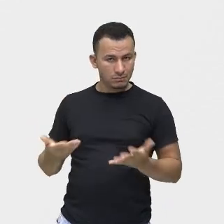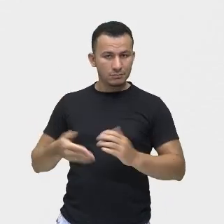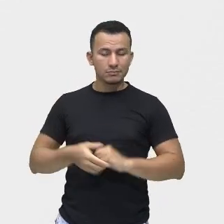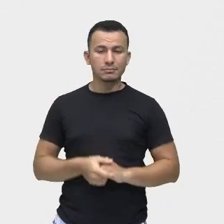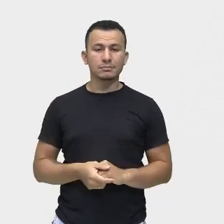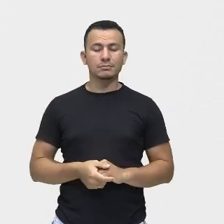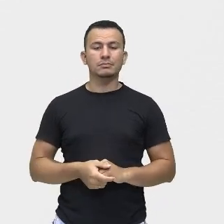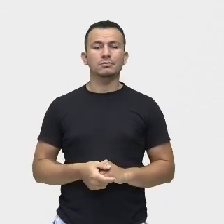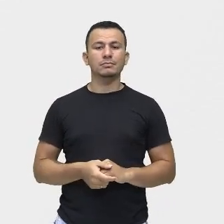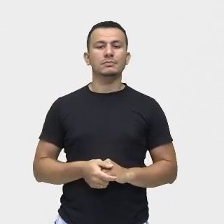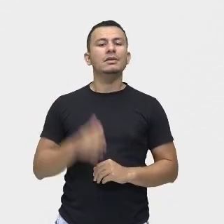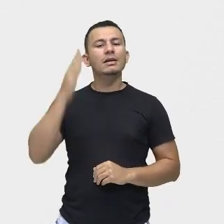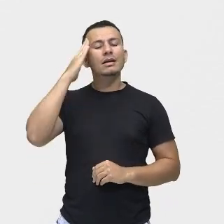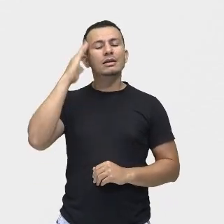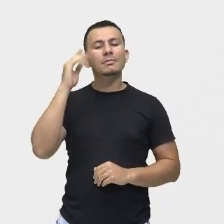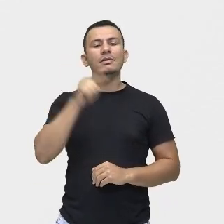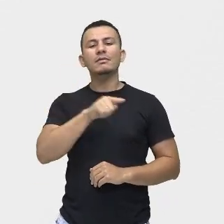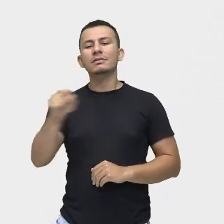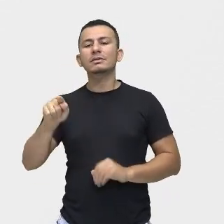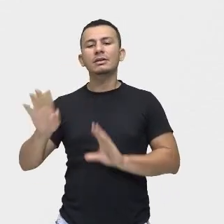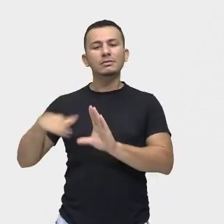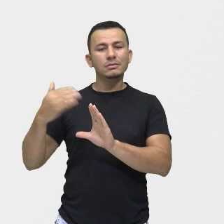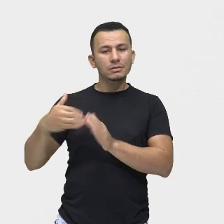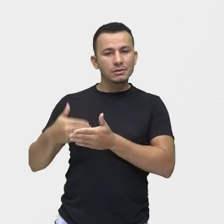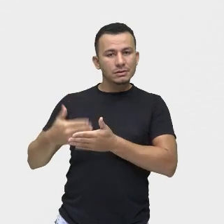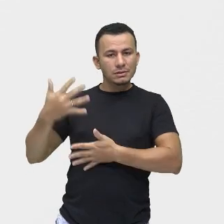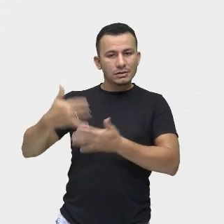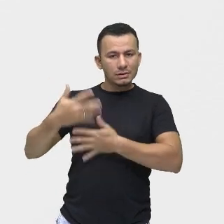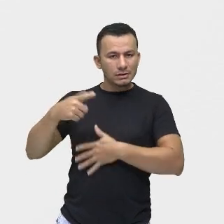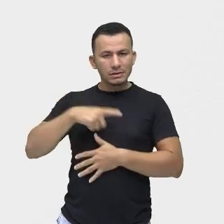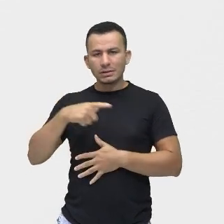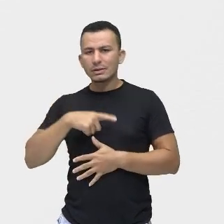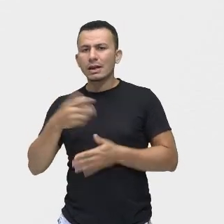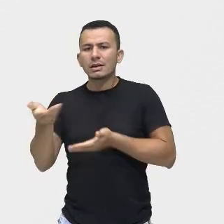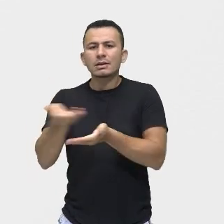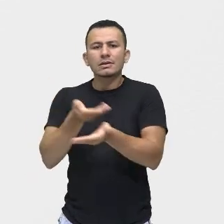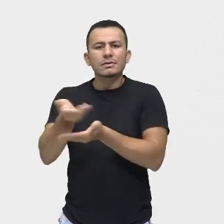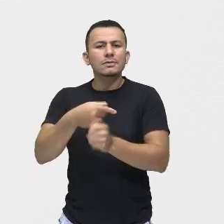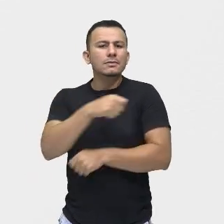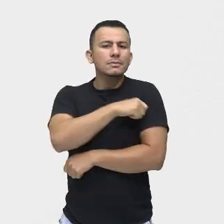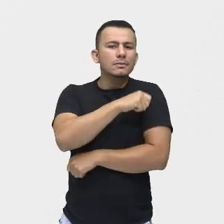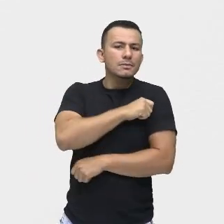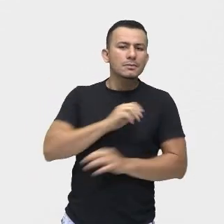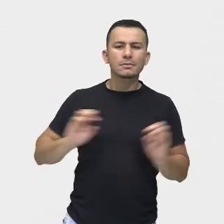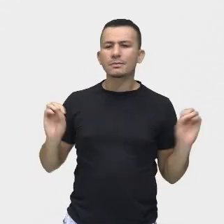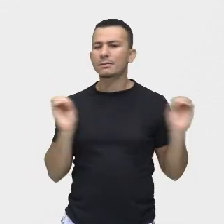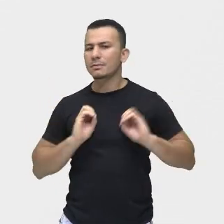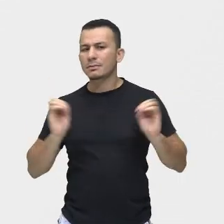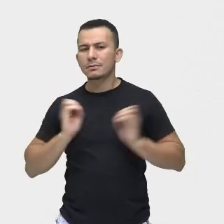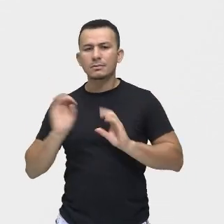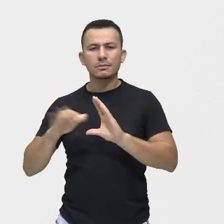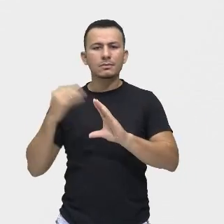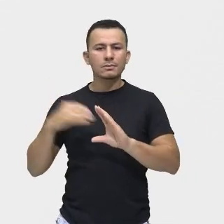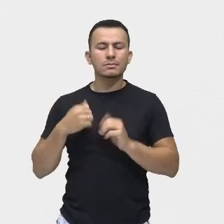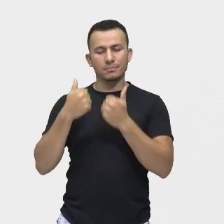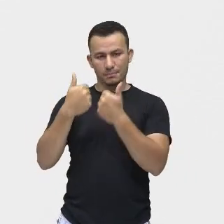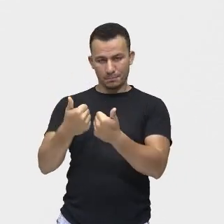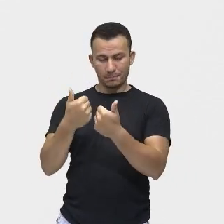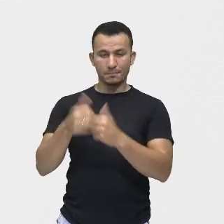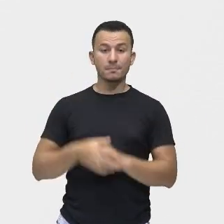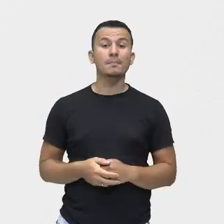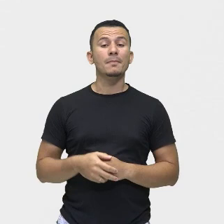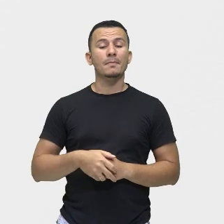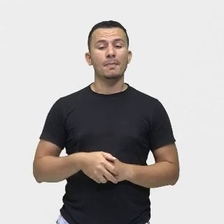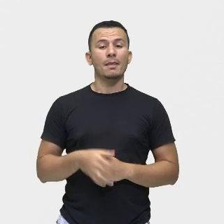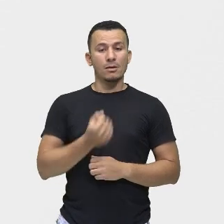vamos ver quem respondeu aí, pessoal. Teve alguma interatividade? Não? Beleza, então vamos começar aqui